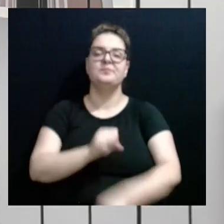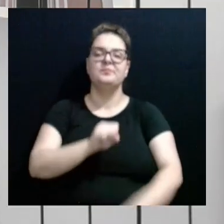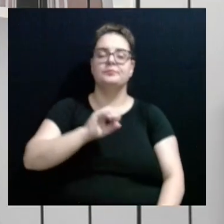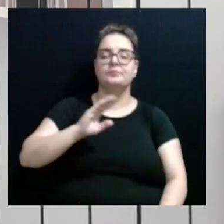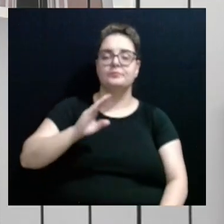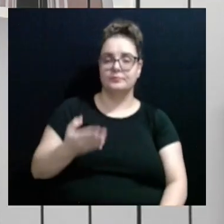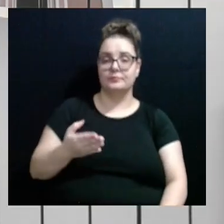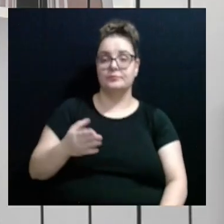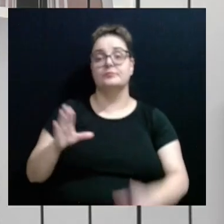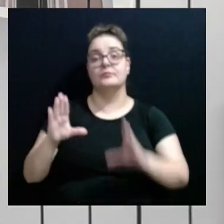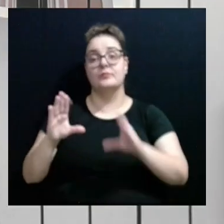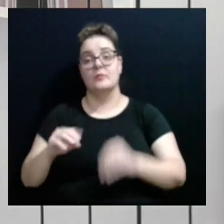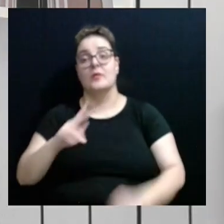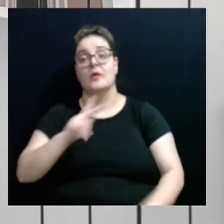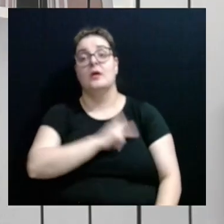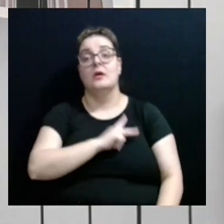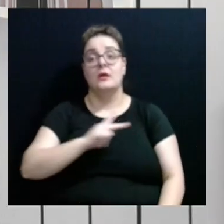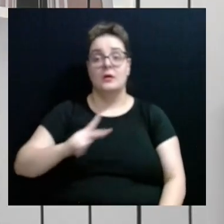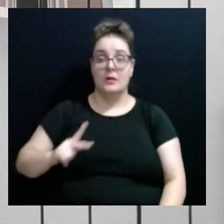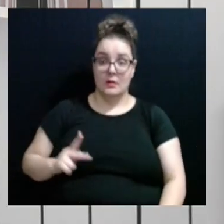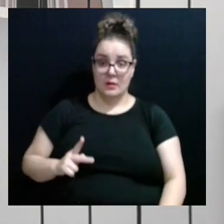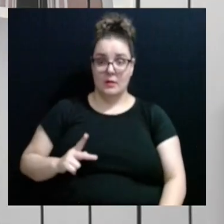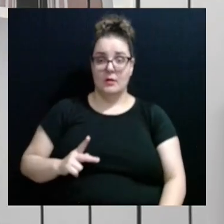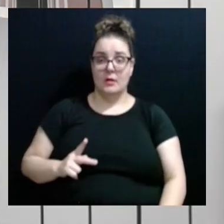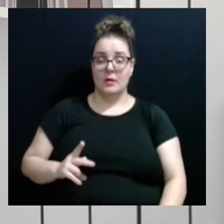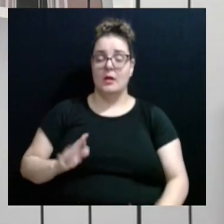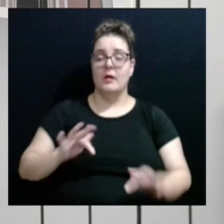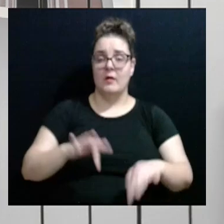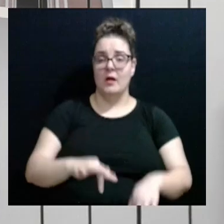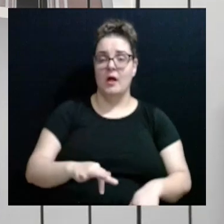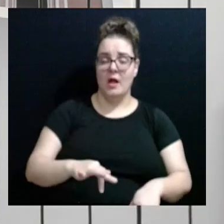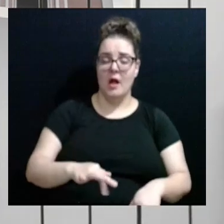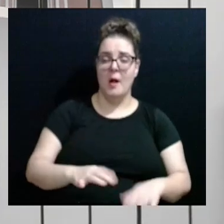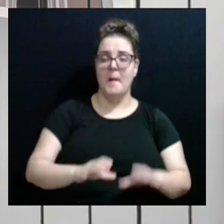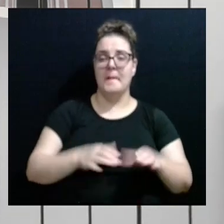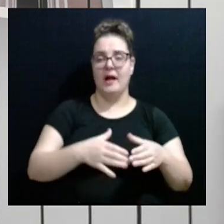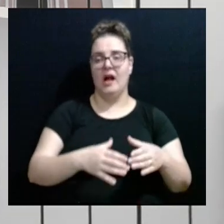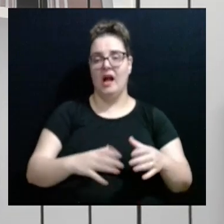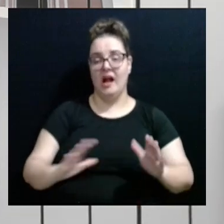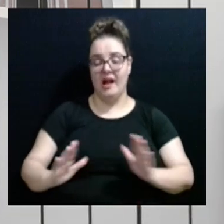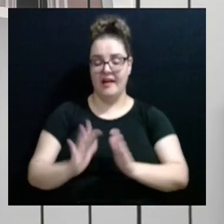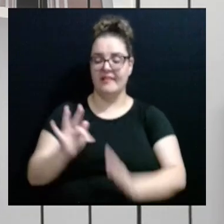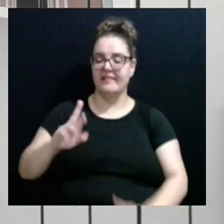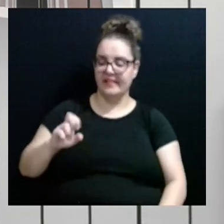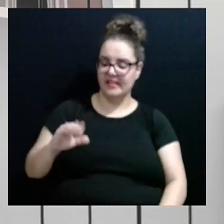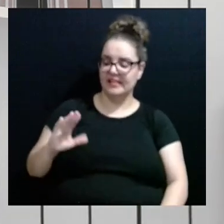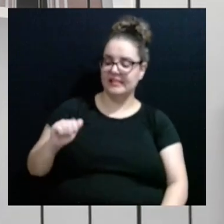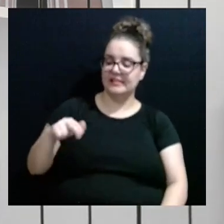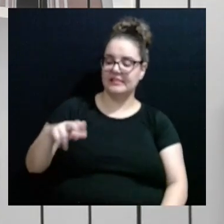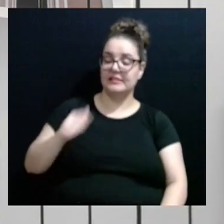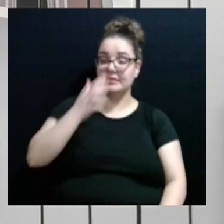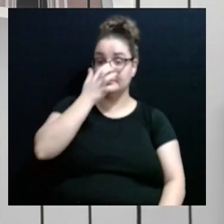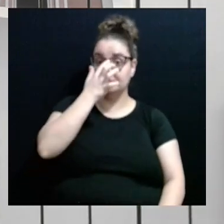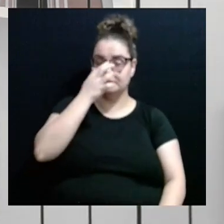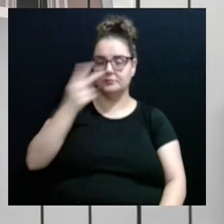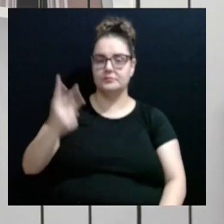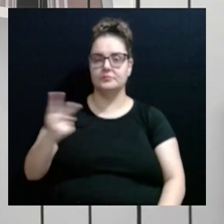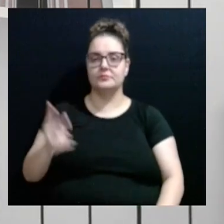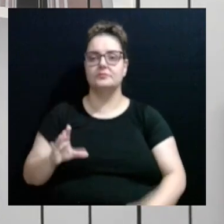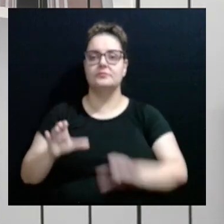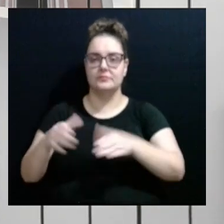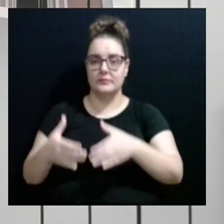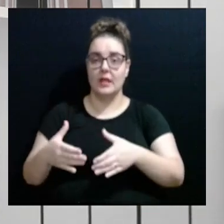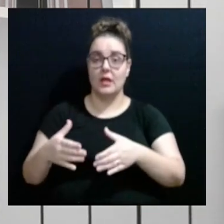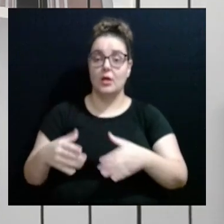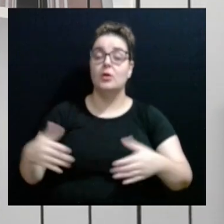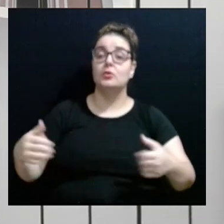a Ponte Preta, que terminou em primeiro do grupo, encara a Francana, que foi a segunda colocada do outro grupo, duelo que acontece